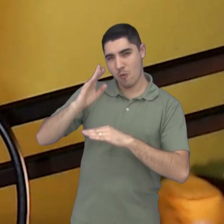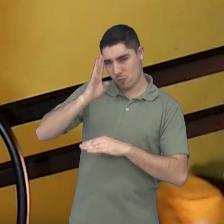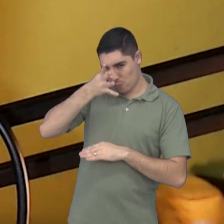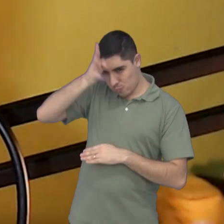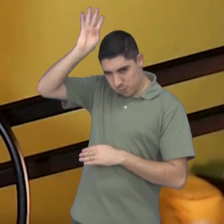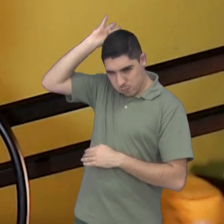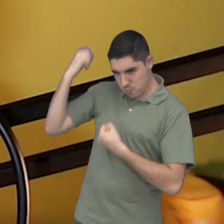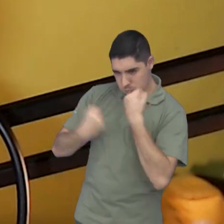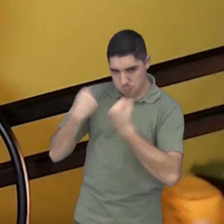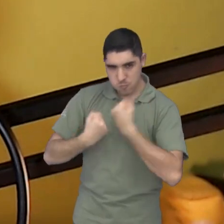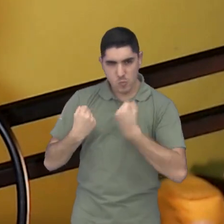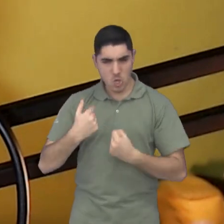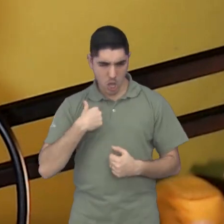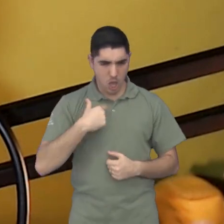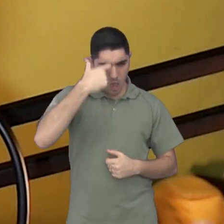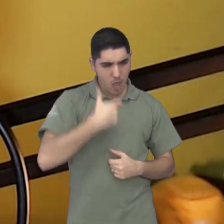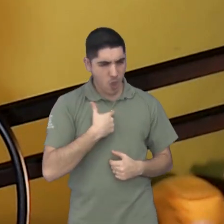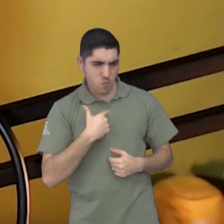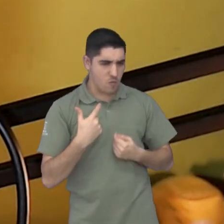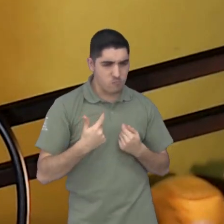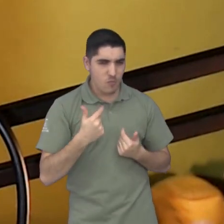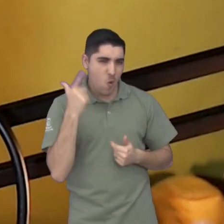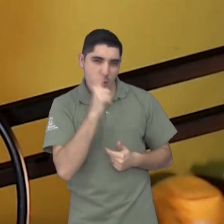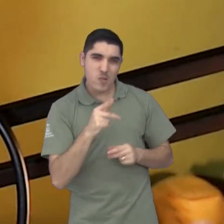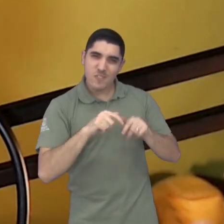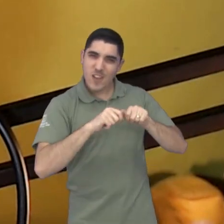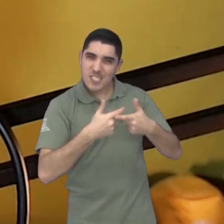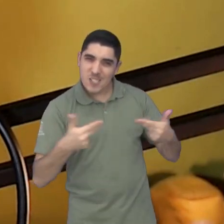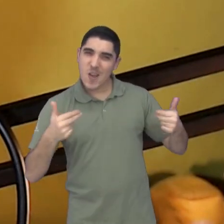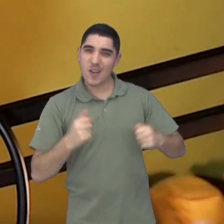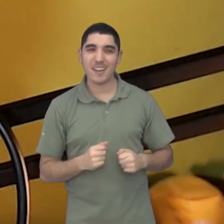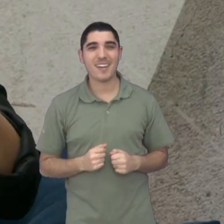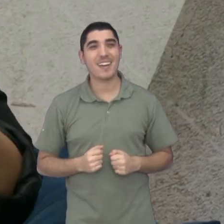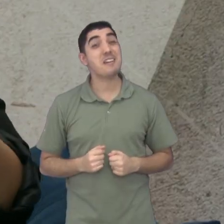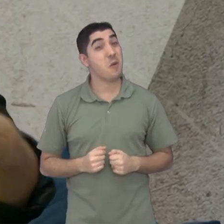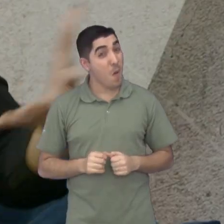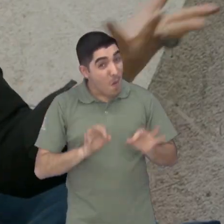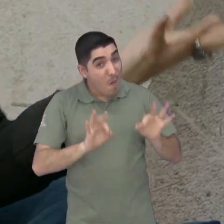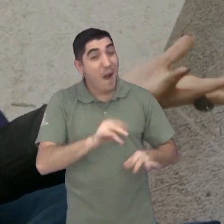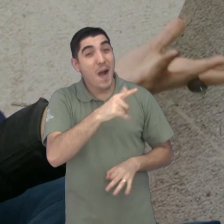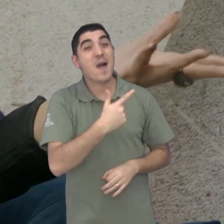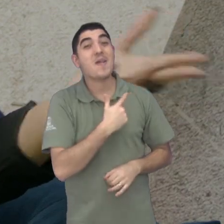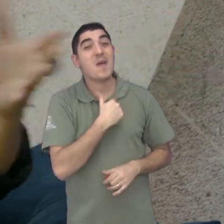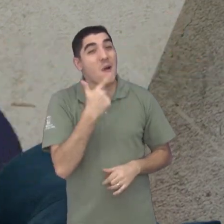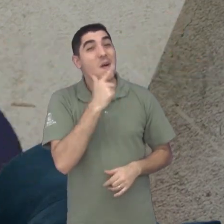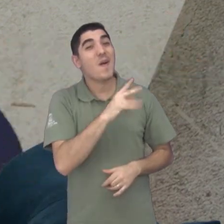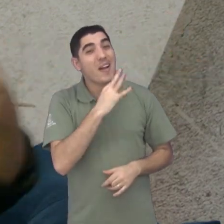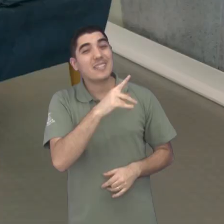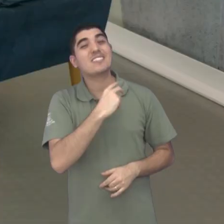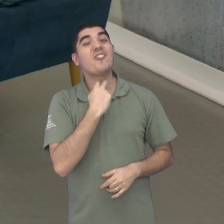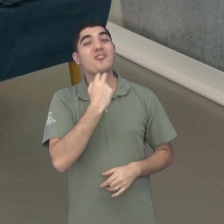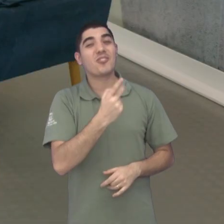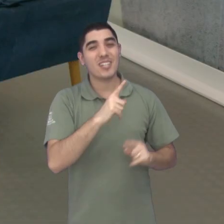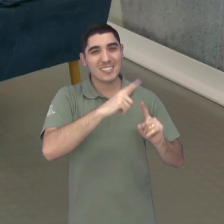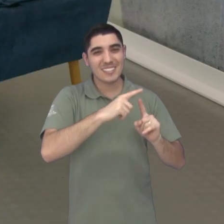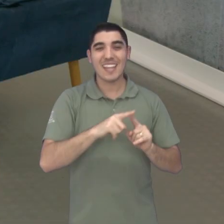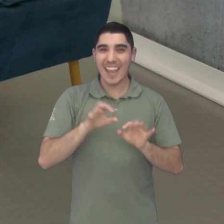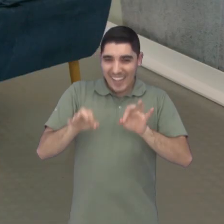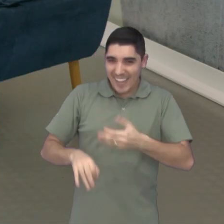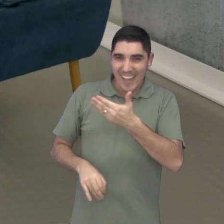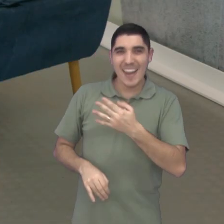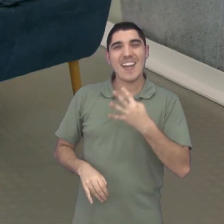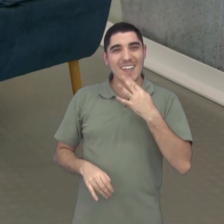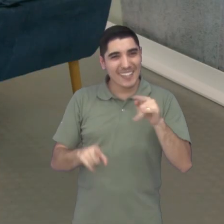do Sonic. Sou o Sonic, o ouriço, pra fazer uma coisa dessas. Certeza. Essa eu conheço e ela aqui, pelo